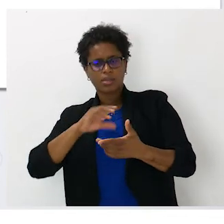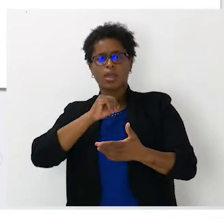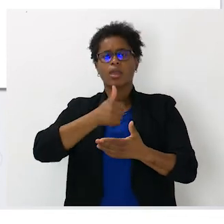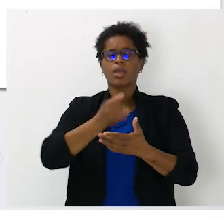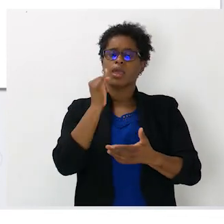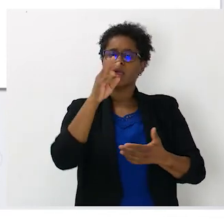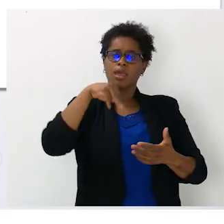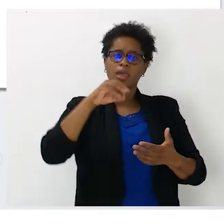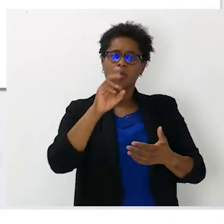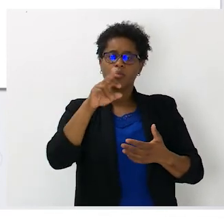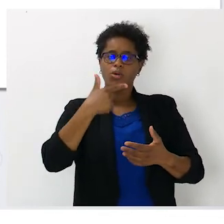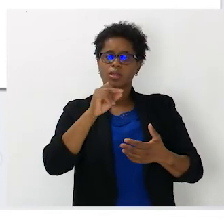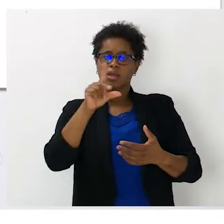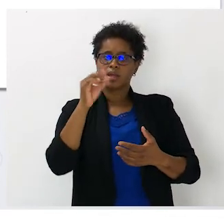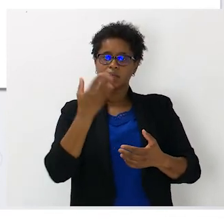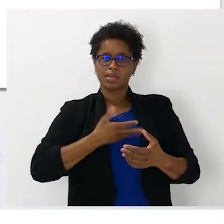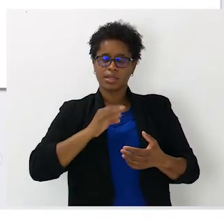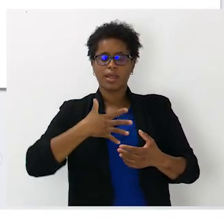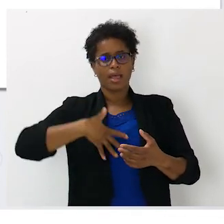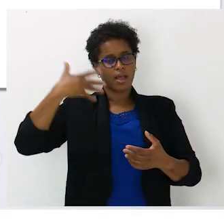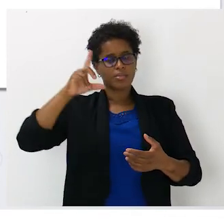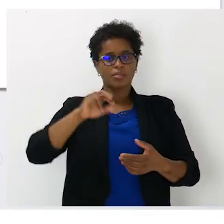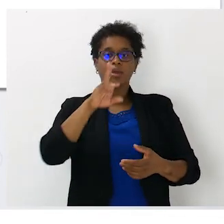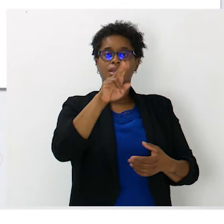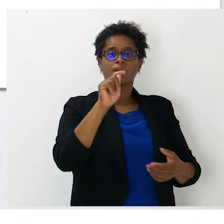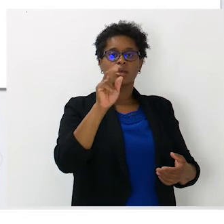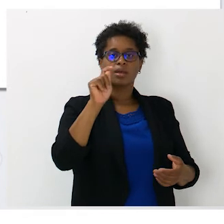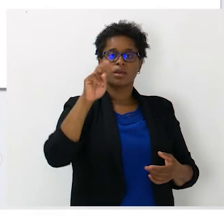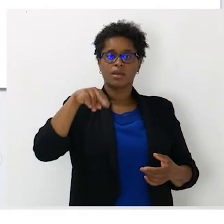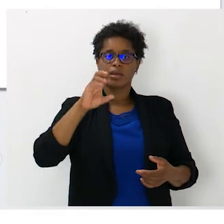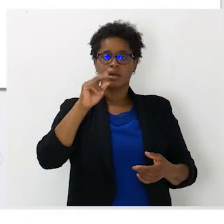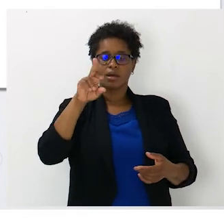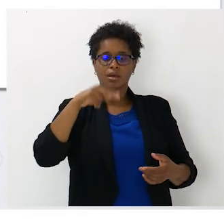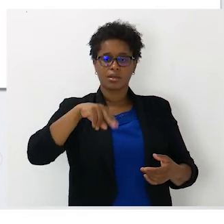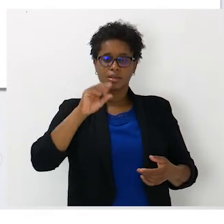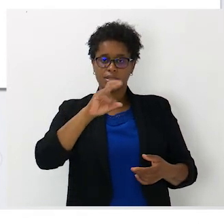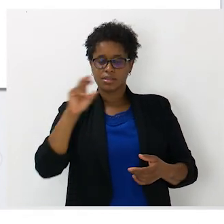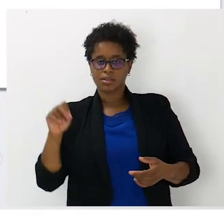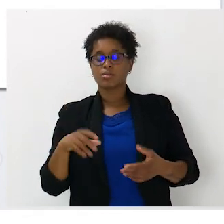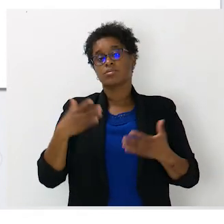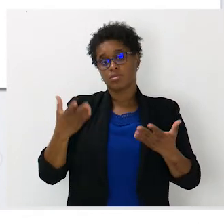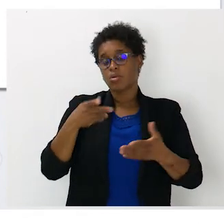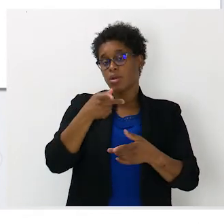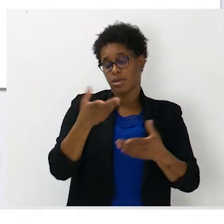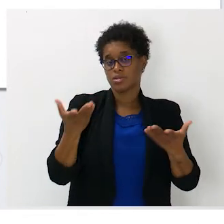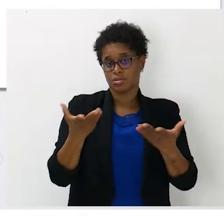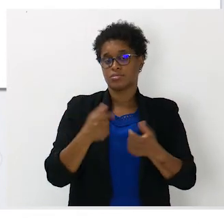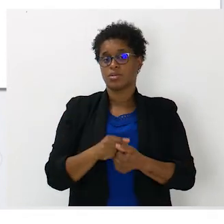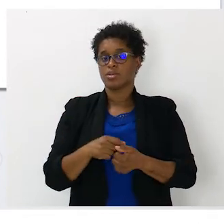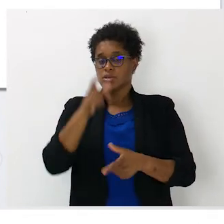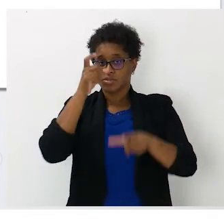imortalidade da alma e da reencarnação. Por esta razão,